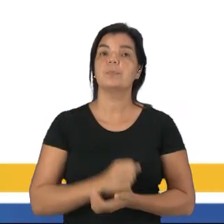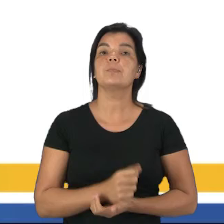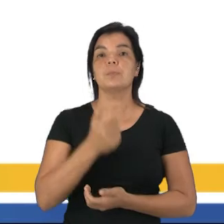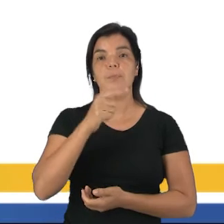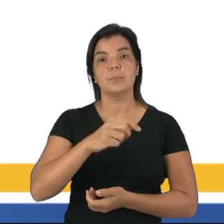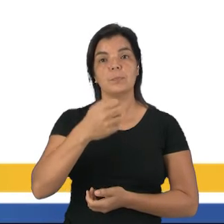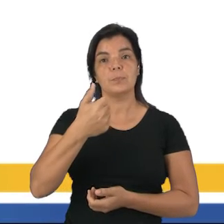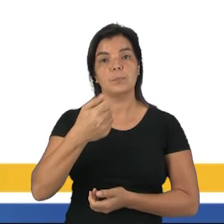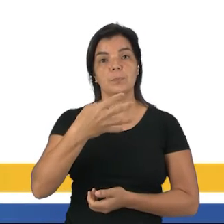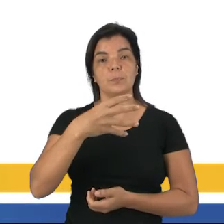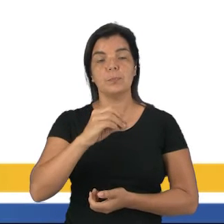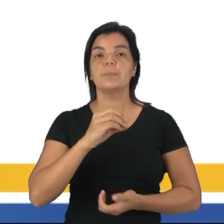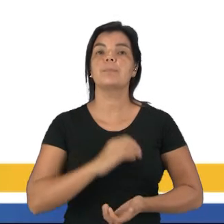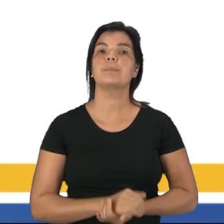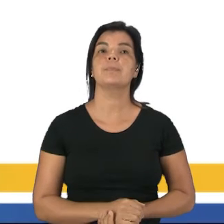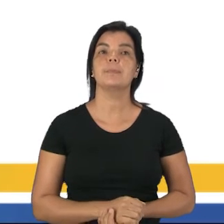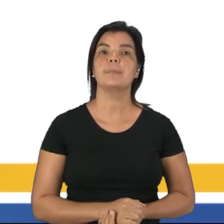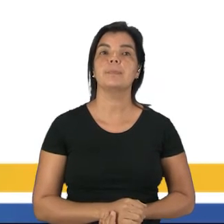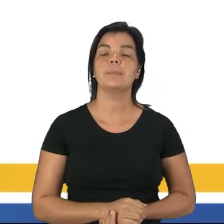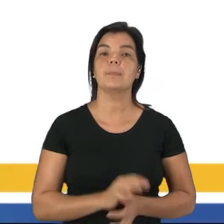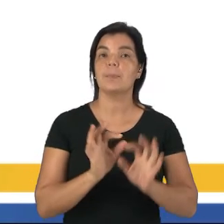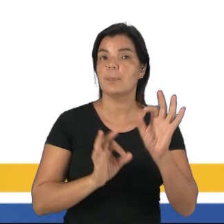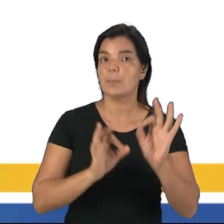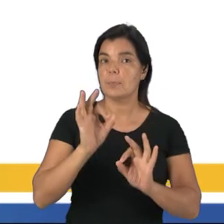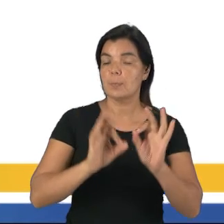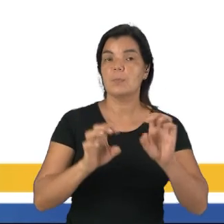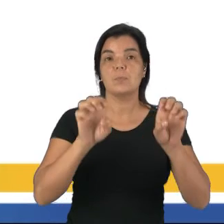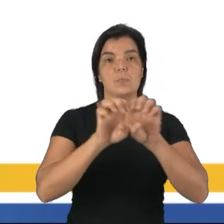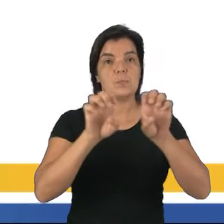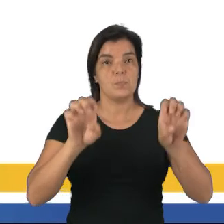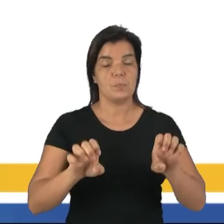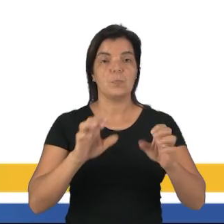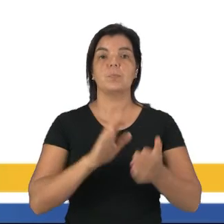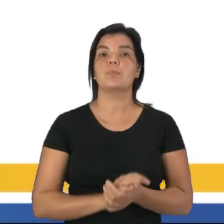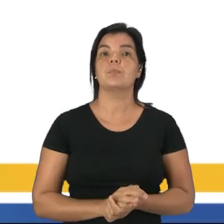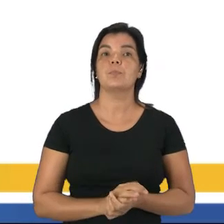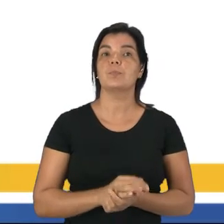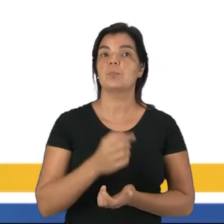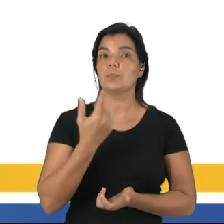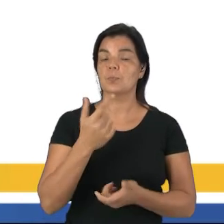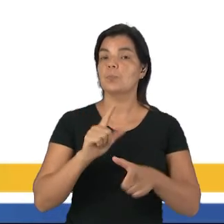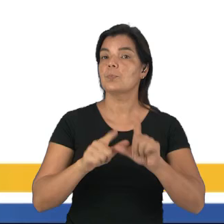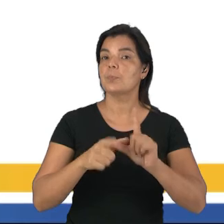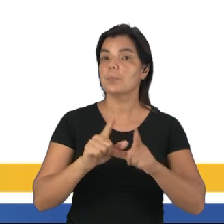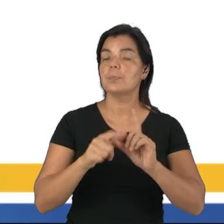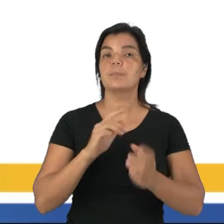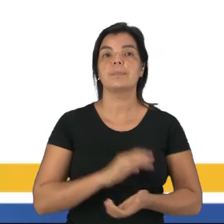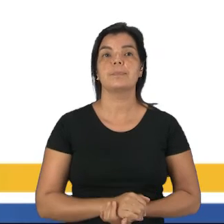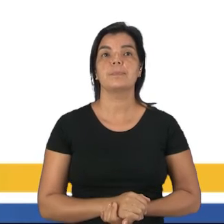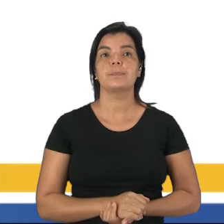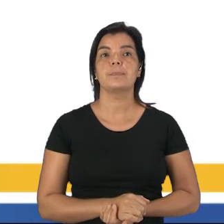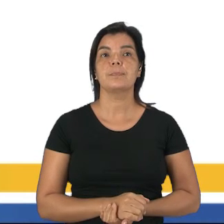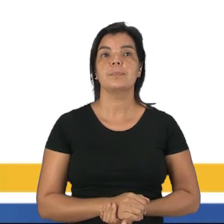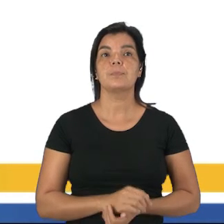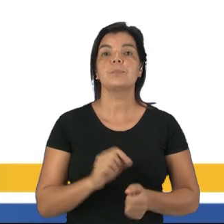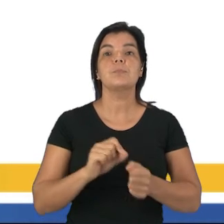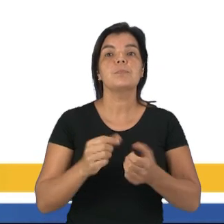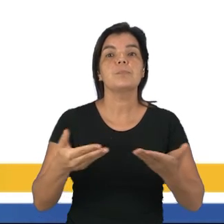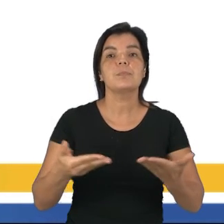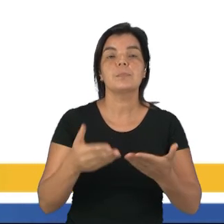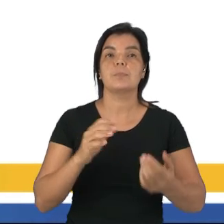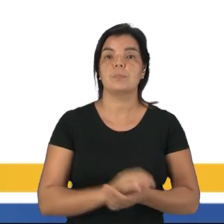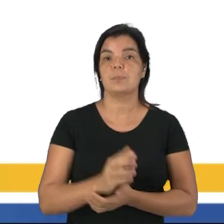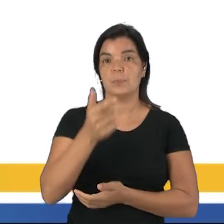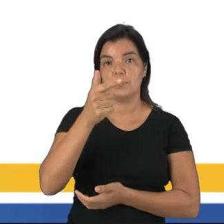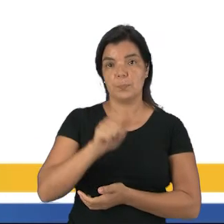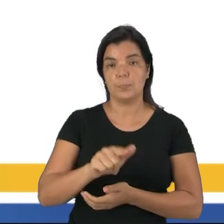2m igual a 140. Montei aqui minha equação com uma só incógnita, que é a m. Então, o que eu vou fazer agora? Eu vou repetir